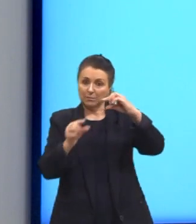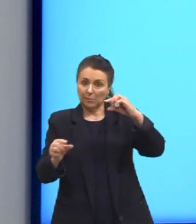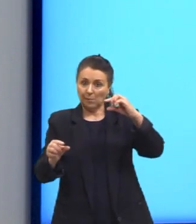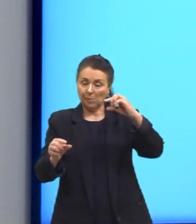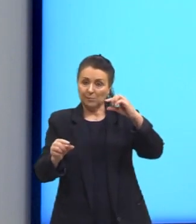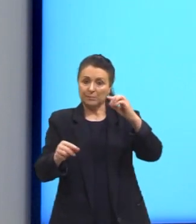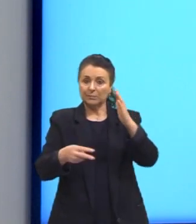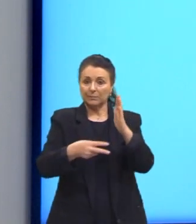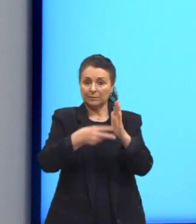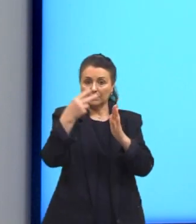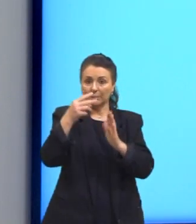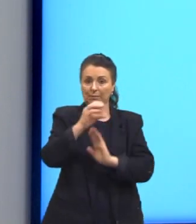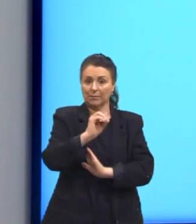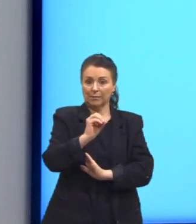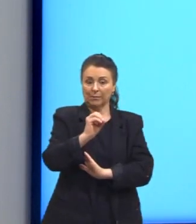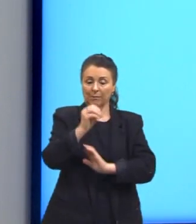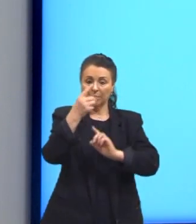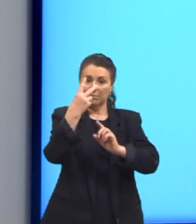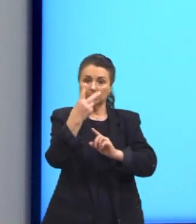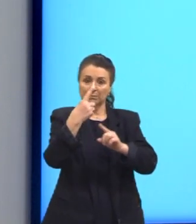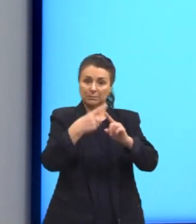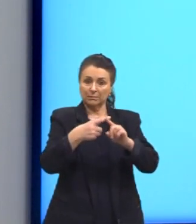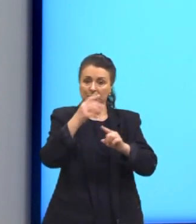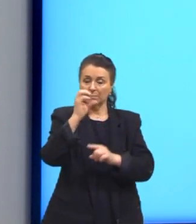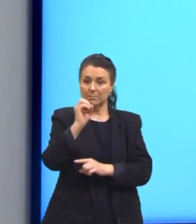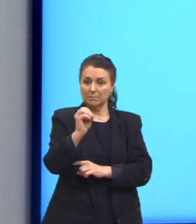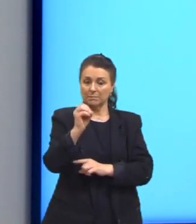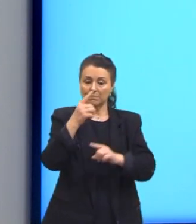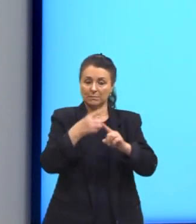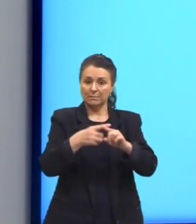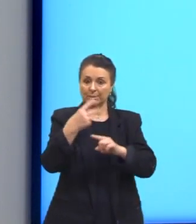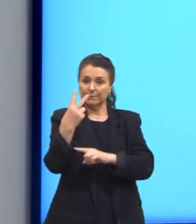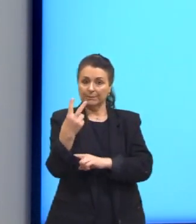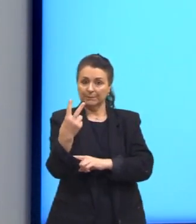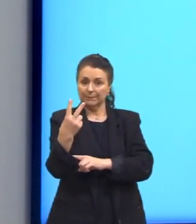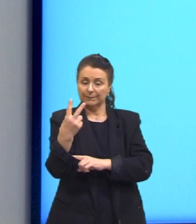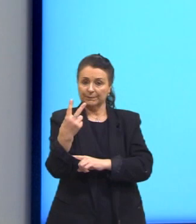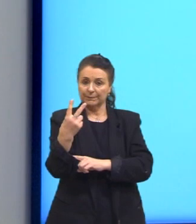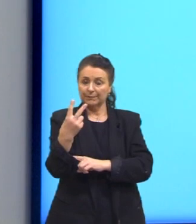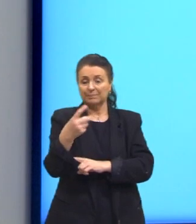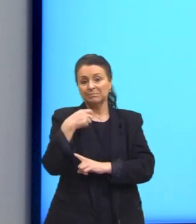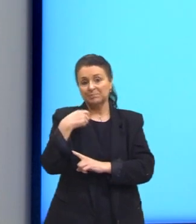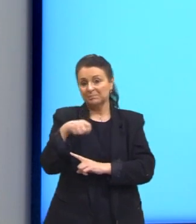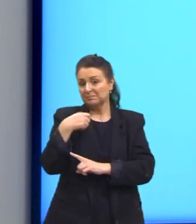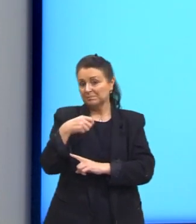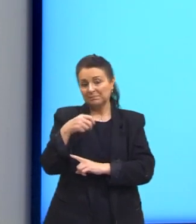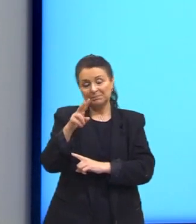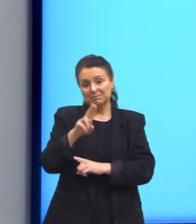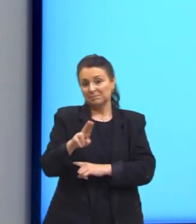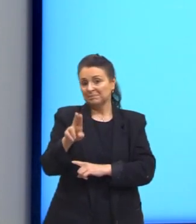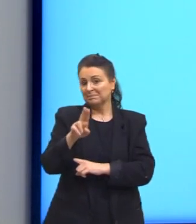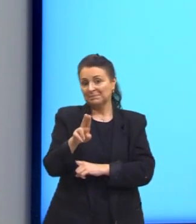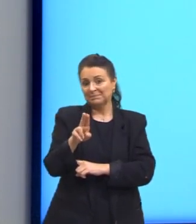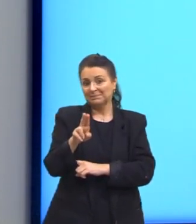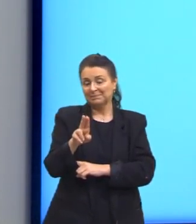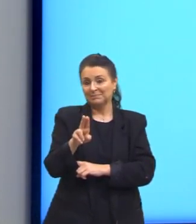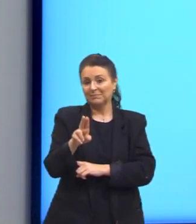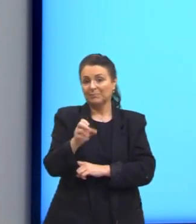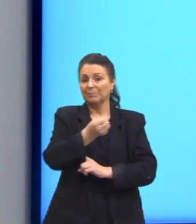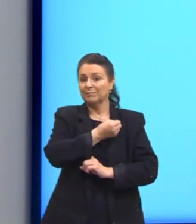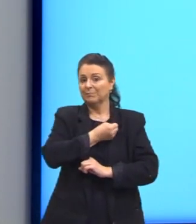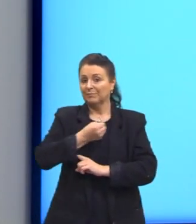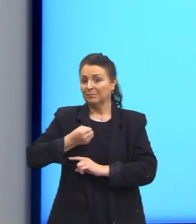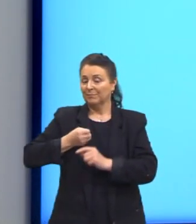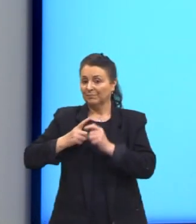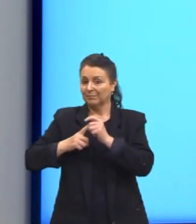teria o zero, seria 2 vezes 0 vezes 2. Então, nem preciso colocar. Então, o determinante